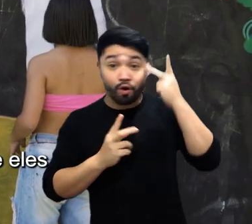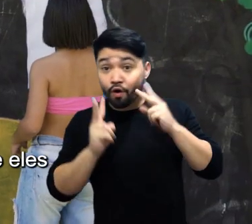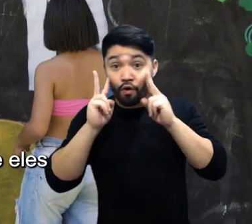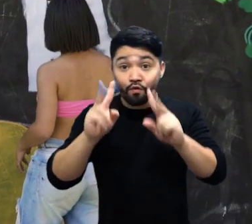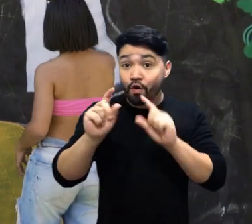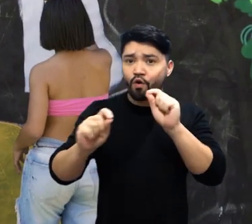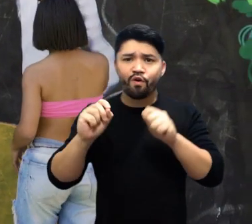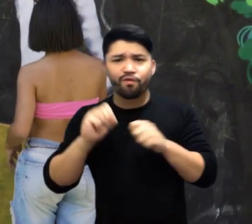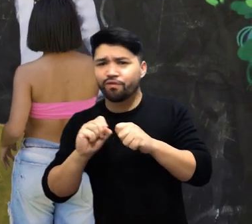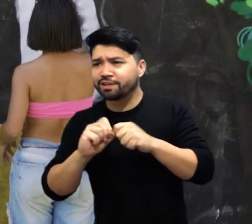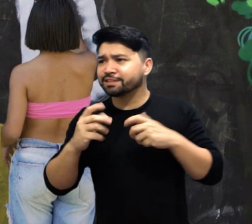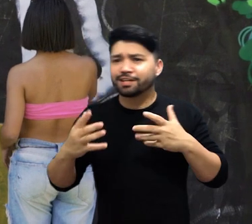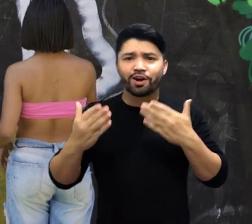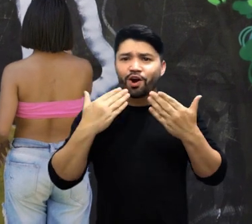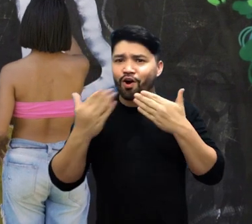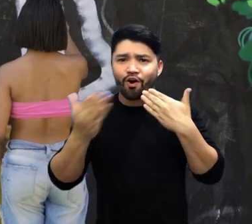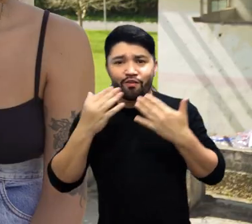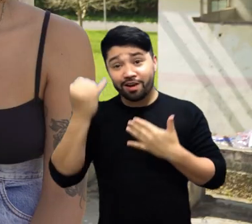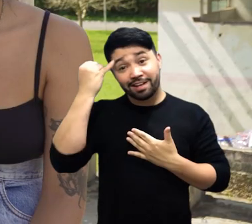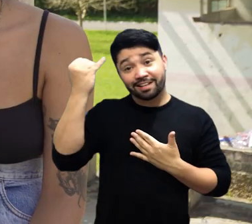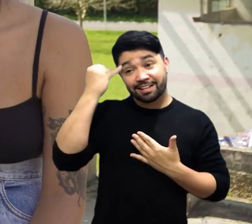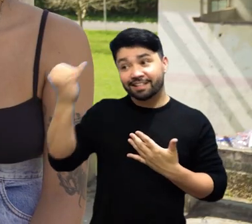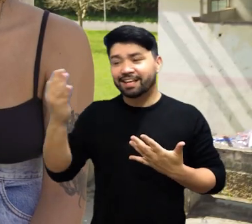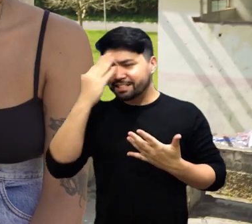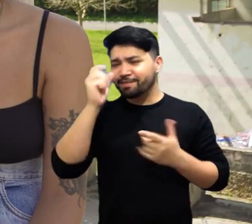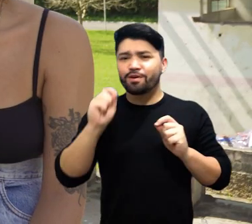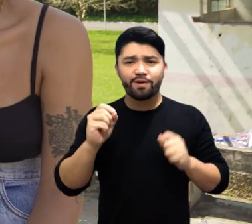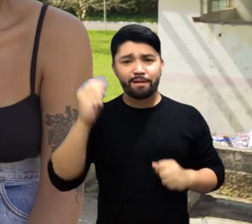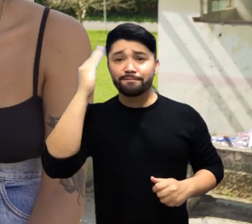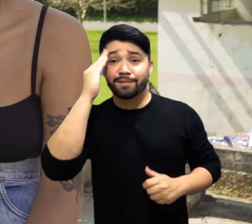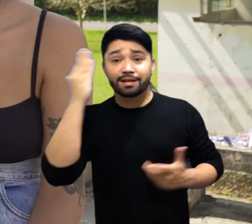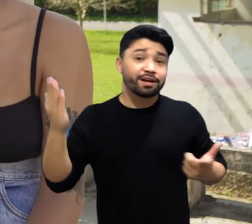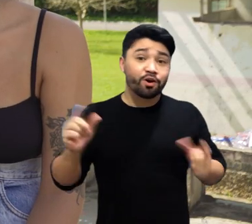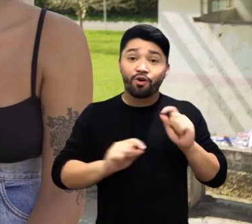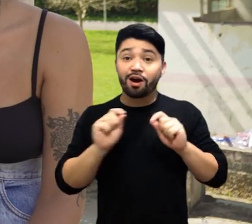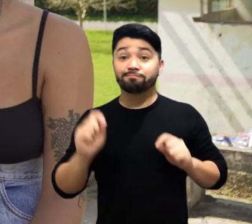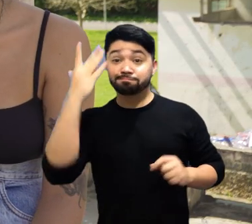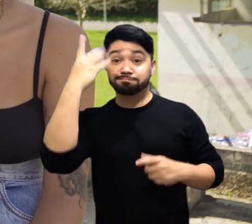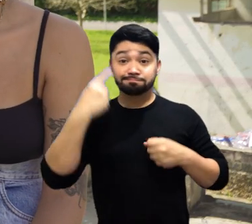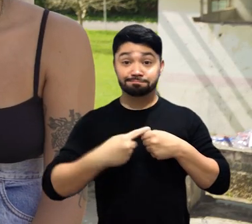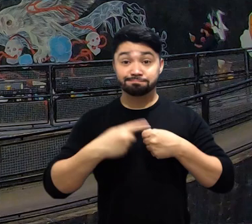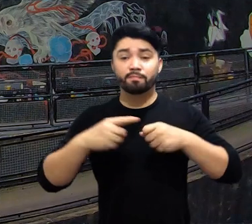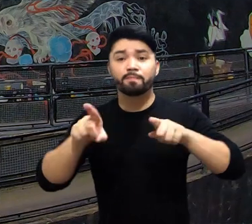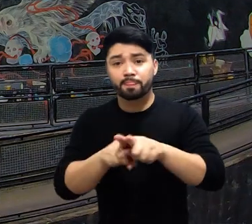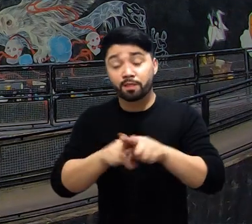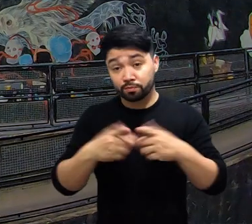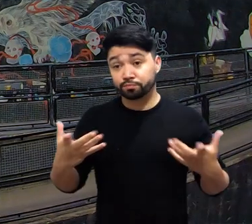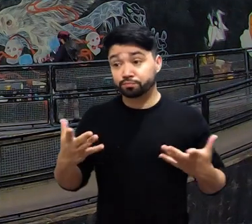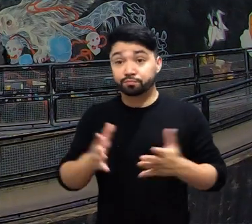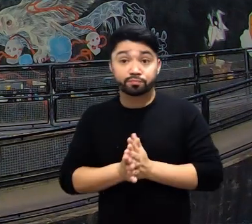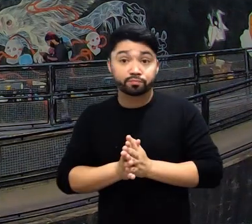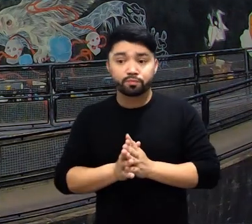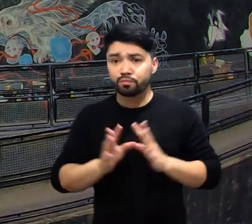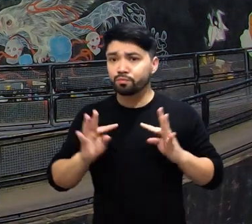estão fazendo, de conversar, trocar ideia, entender o que eles estão pensando, ou, sei lá, o que tá acontecendo na cidade, enfim. Assim como